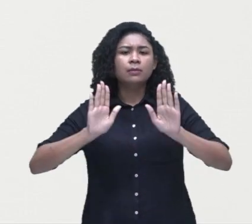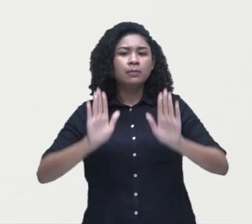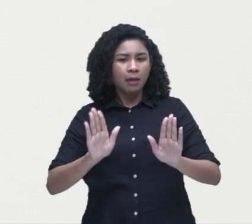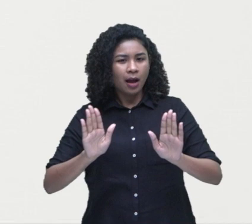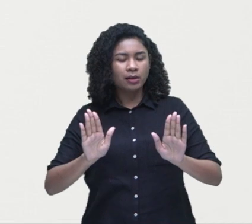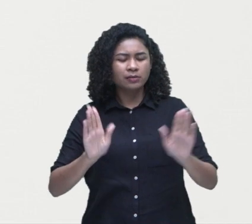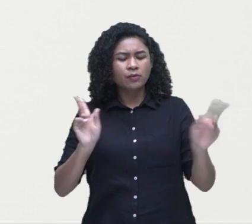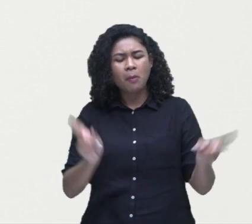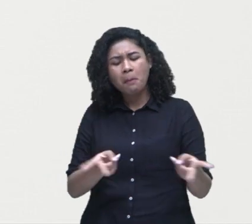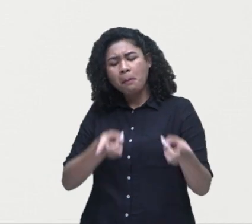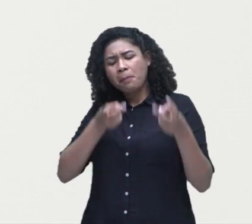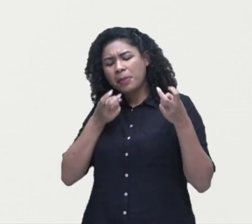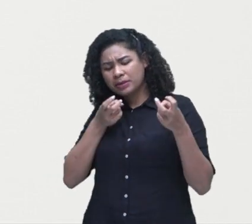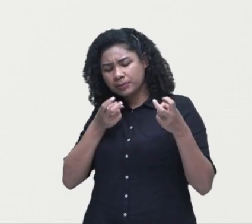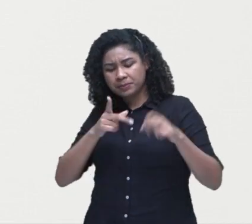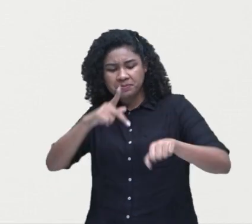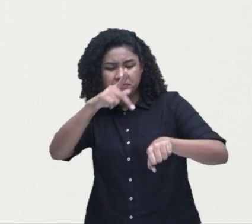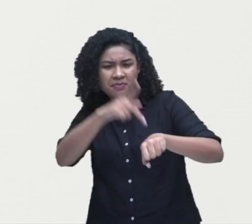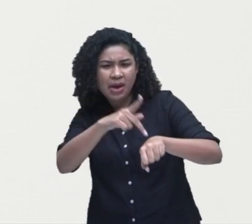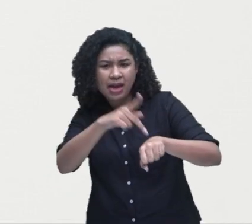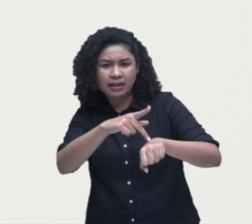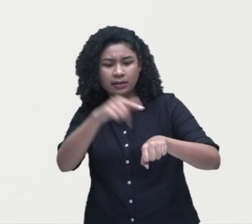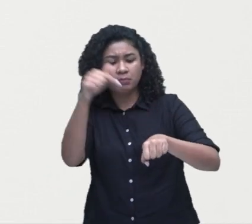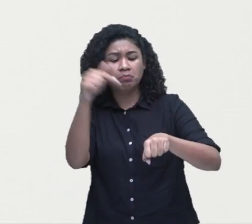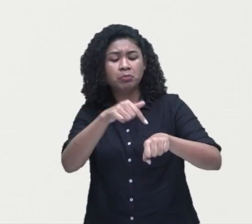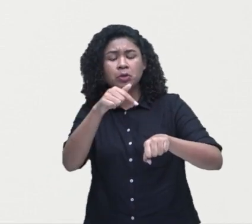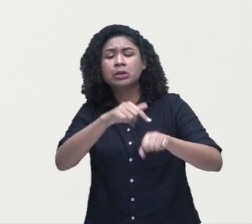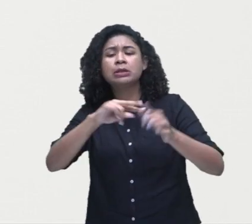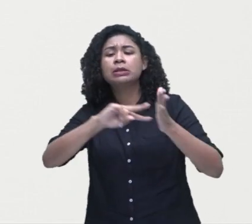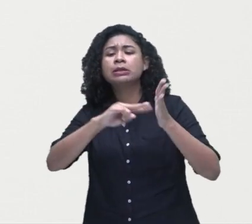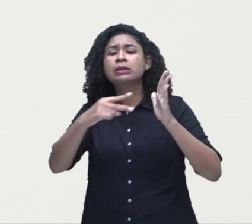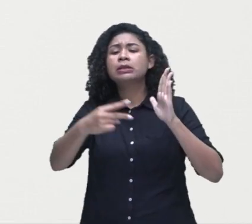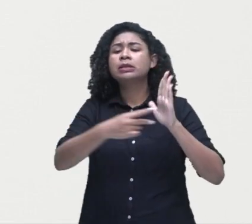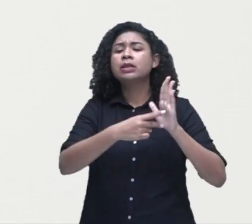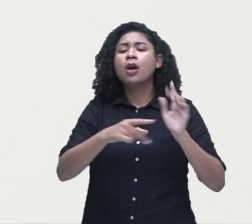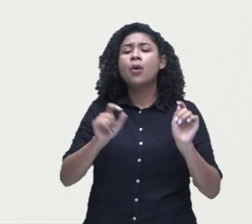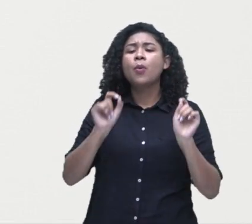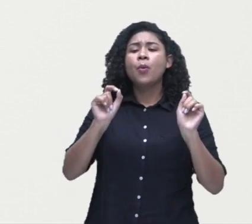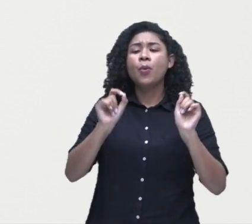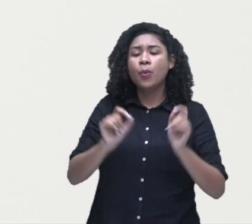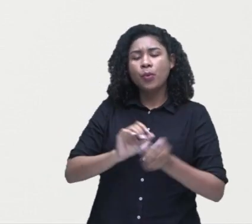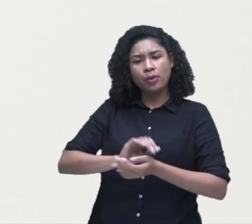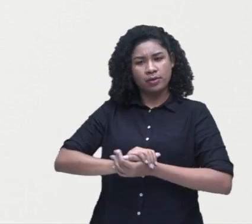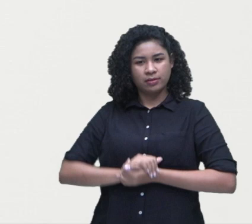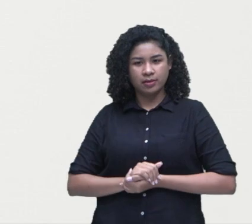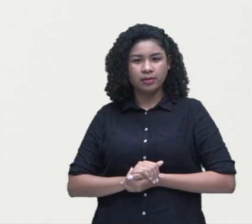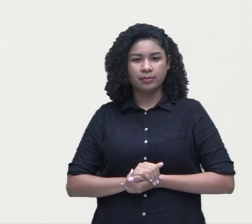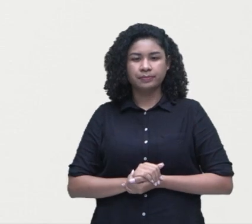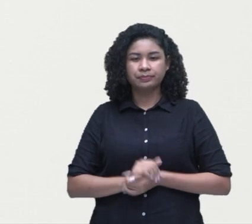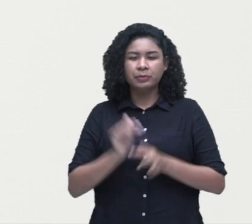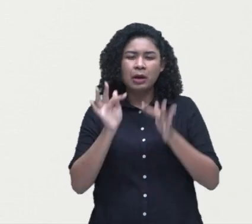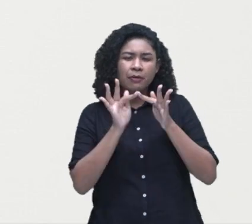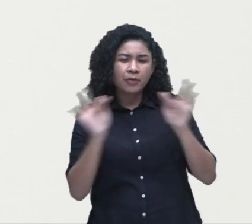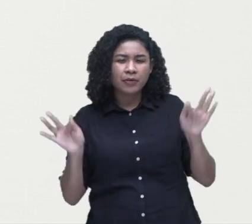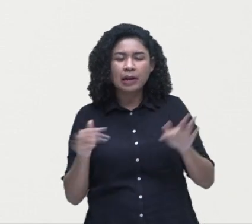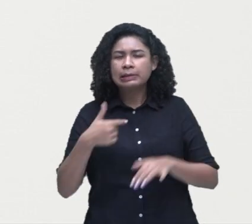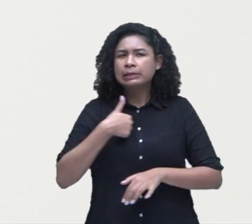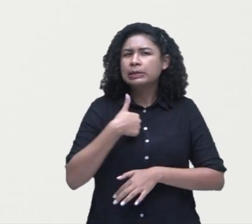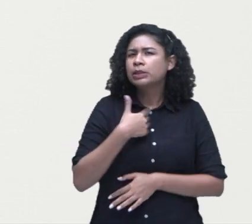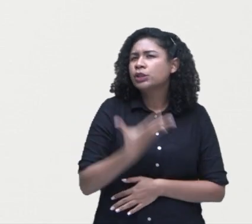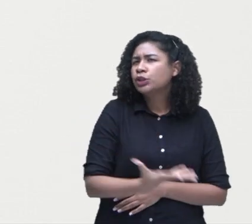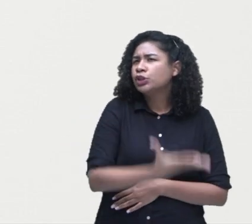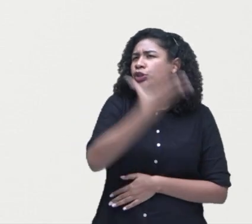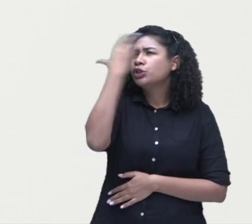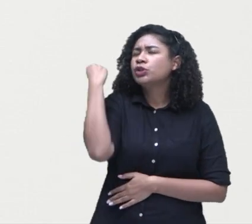identificar essa pedra? Que sentido? Quando eu digo aqui, nunca esquecerei desse acontecimento na vida de